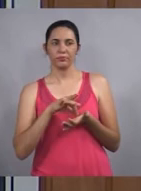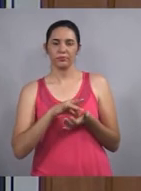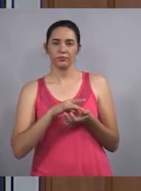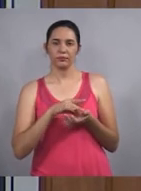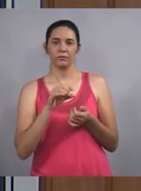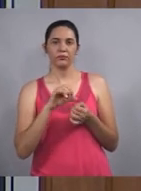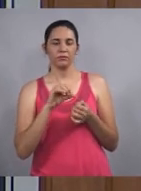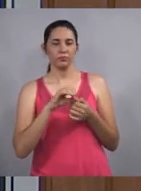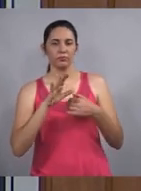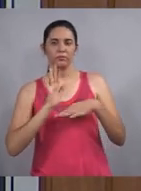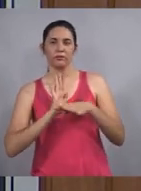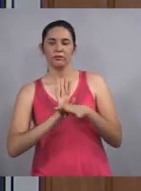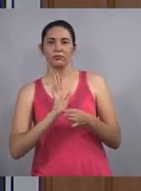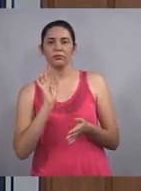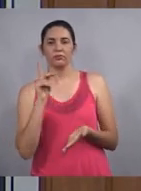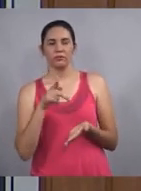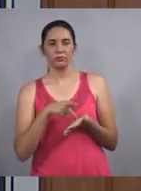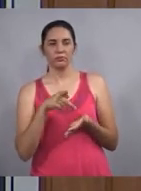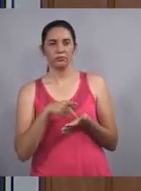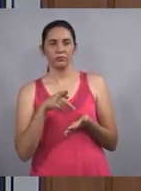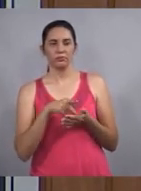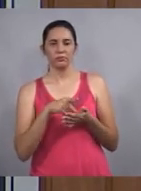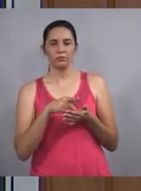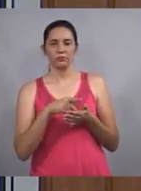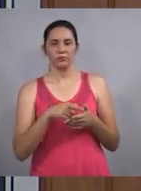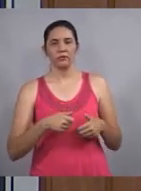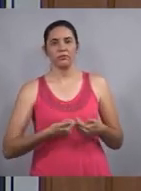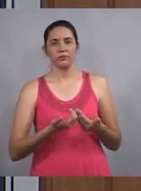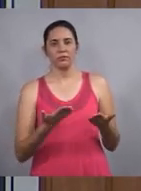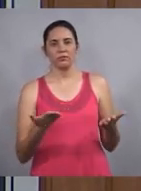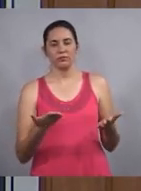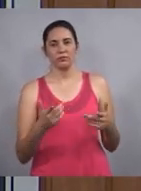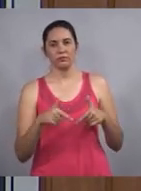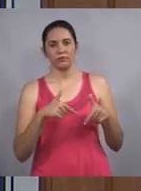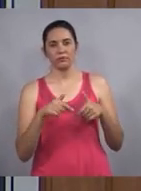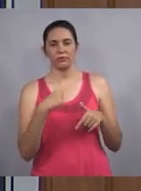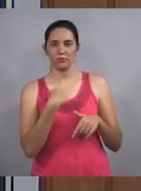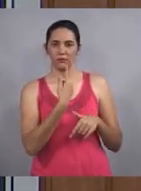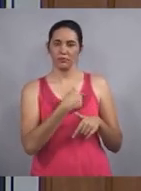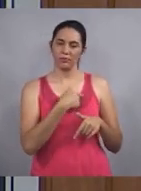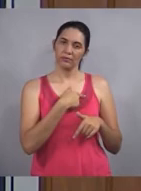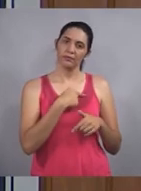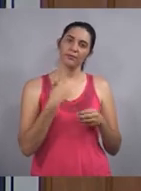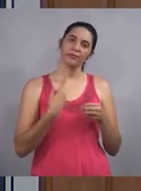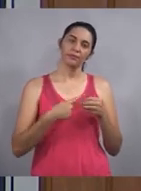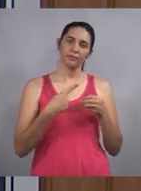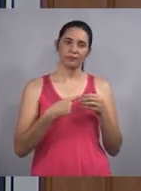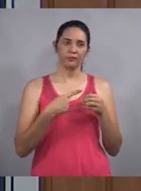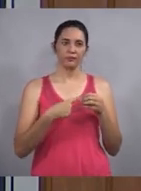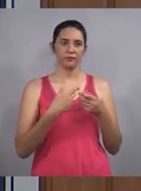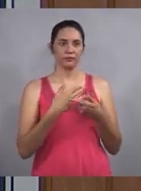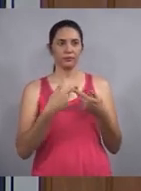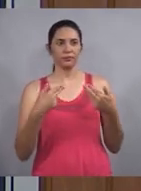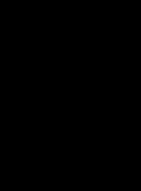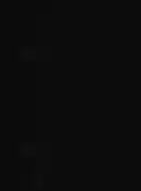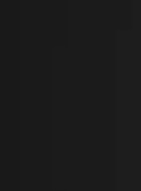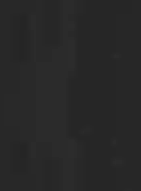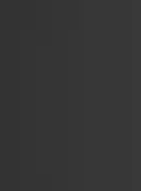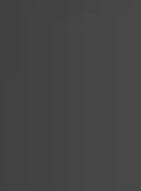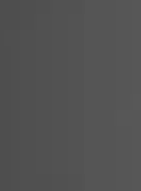e beneficiar realmente a geração de emprego da nossa cidade e a matéria-prima reutilizada e a nossa indústria.